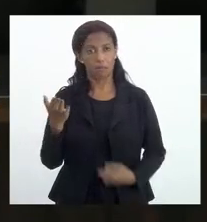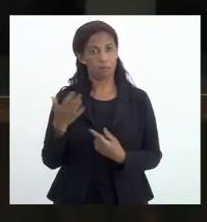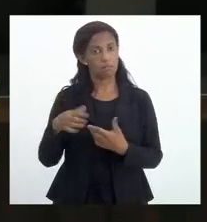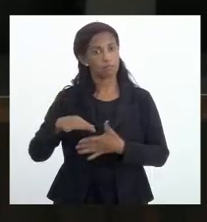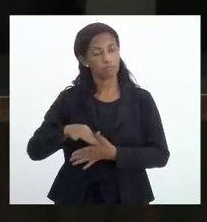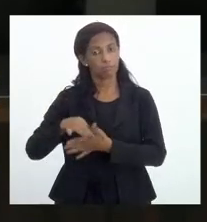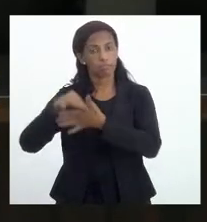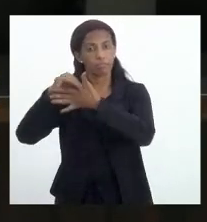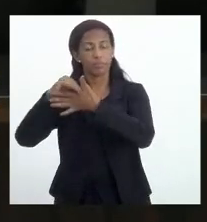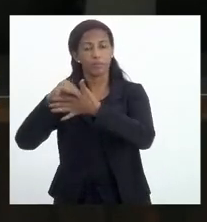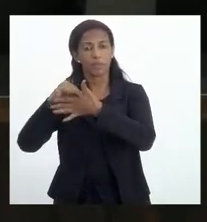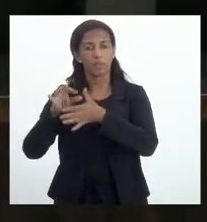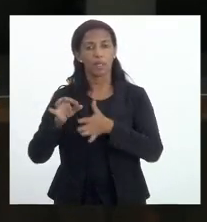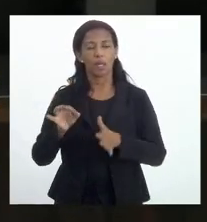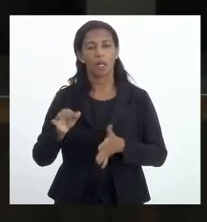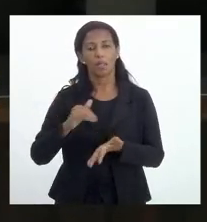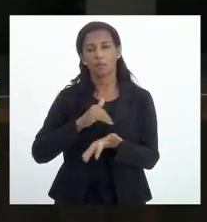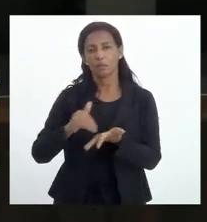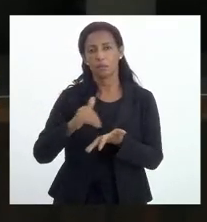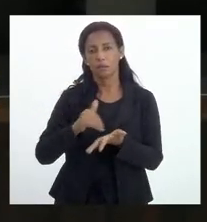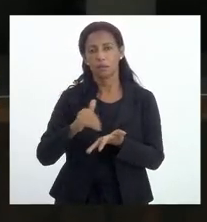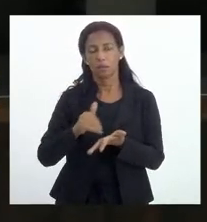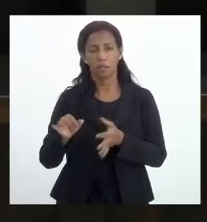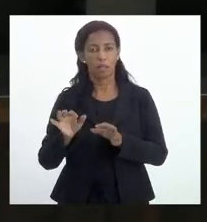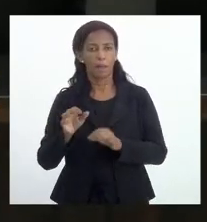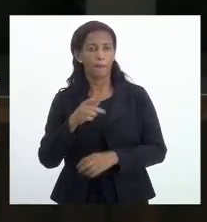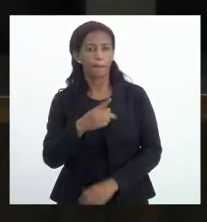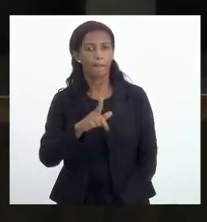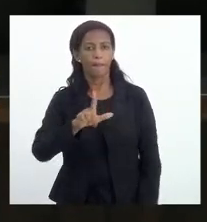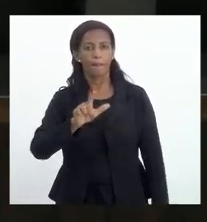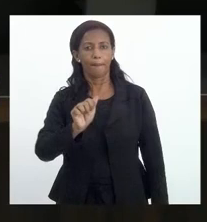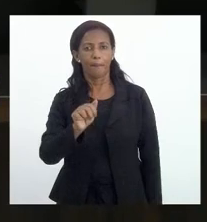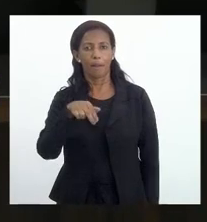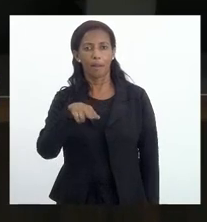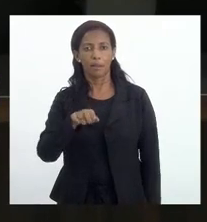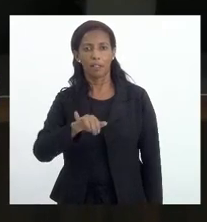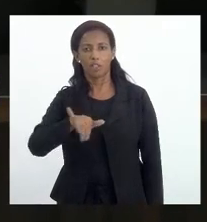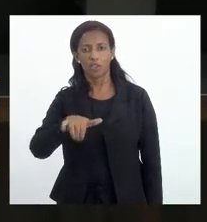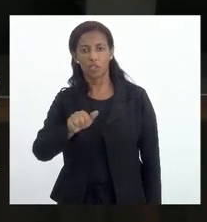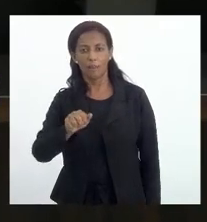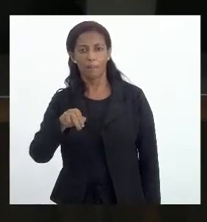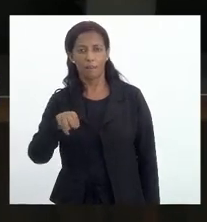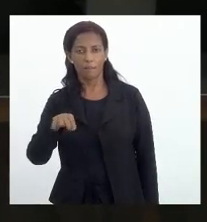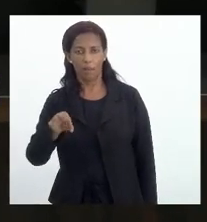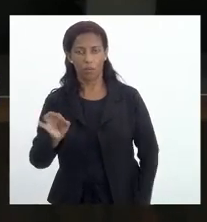a Secretaria de Planejamento e o Poder Executivo,